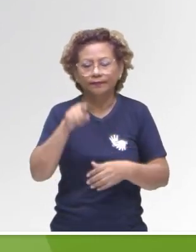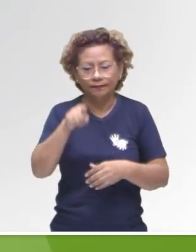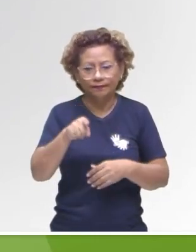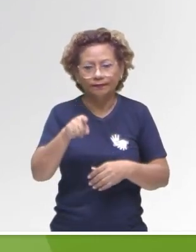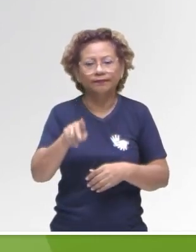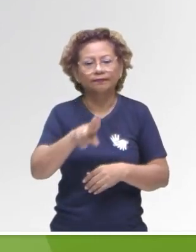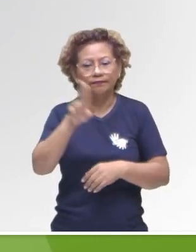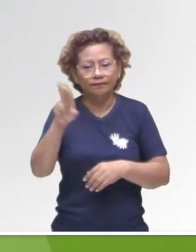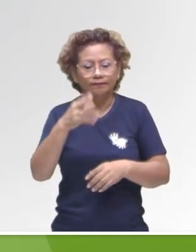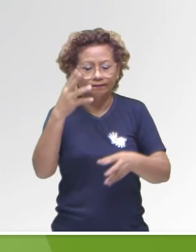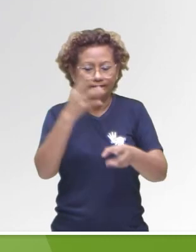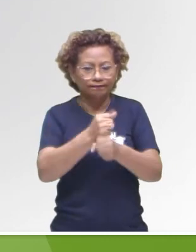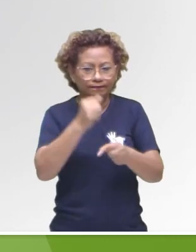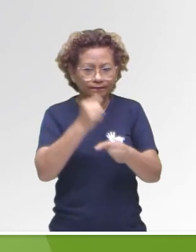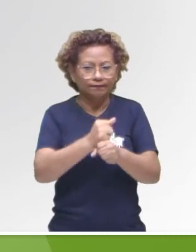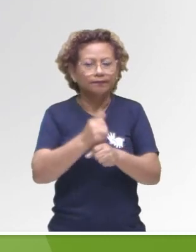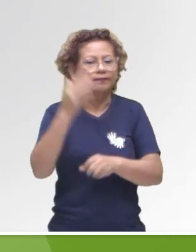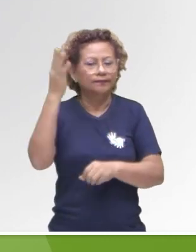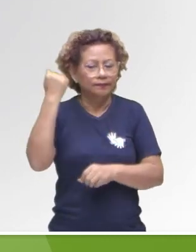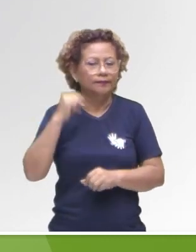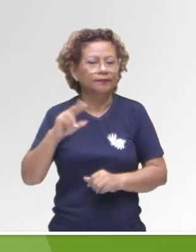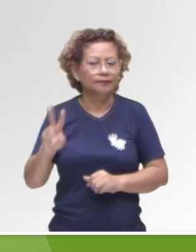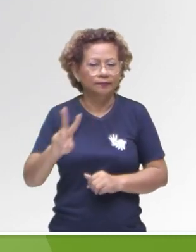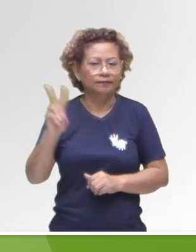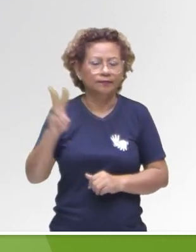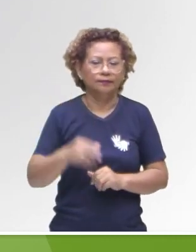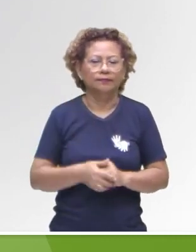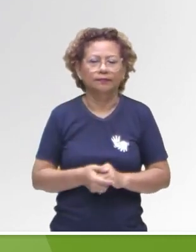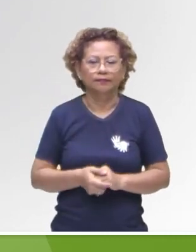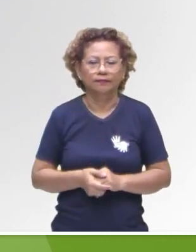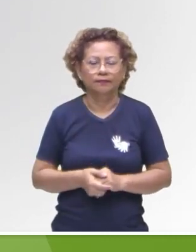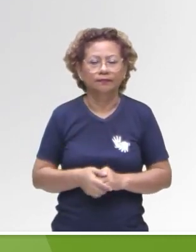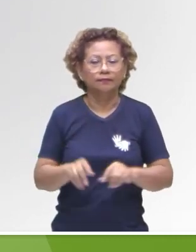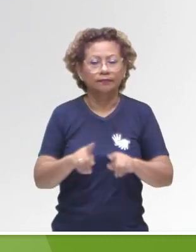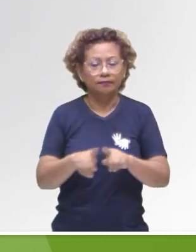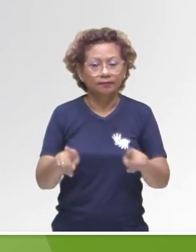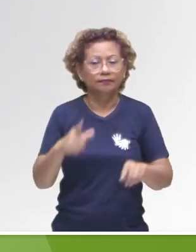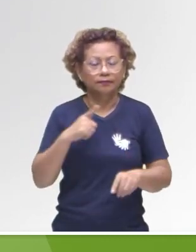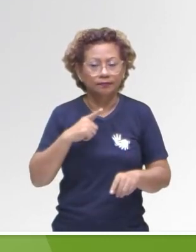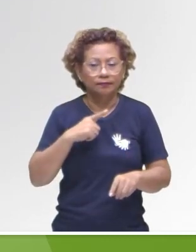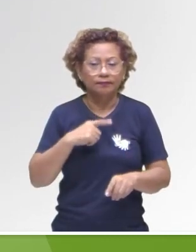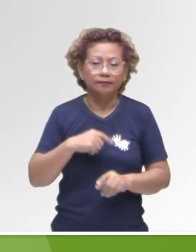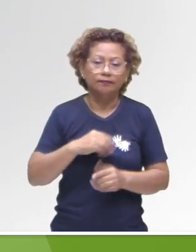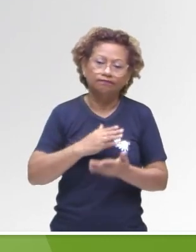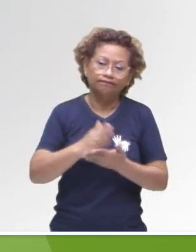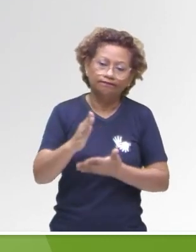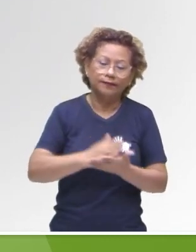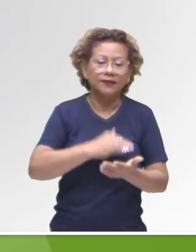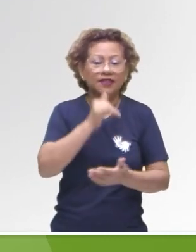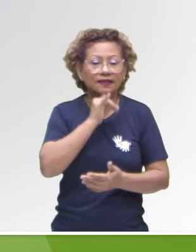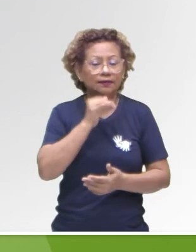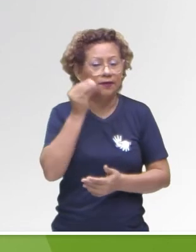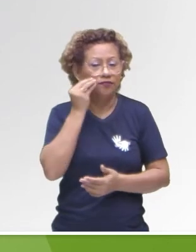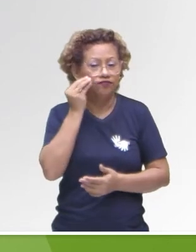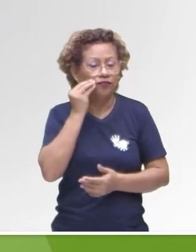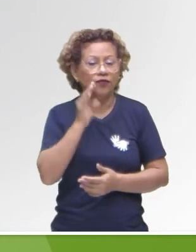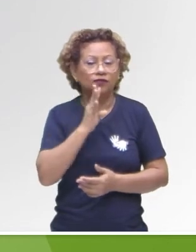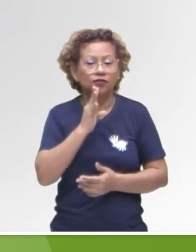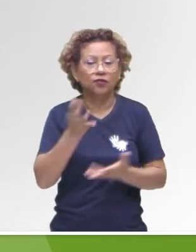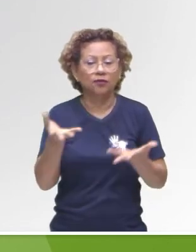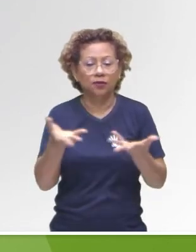queira calcular a capacitância equivalente. Agora tem algumas observações. Nós vamos ver aqui.